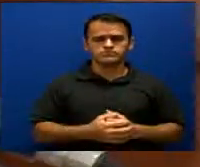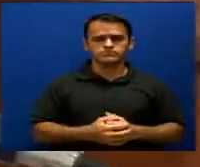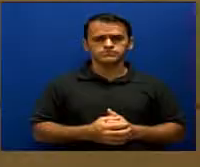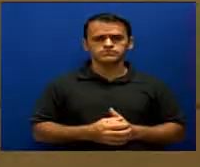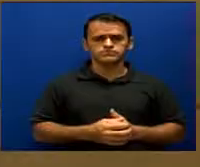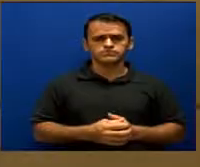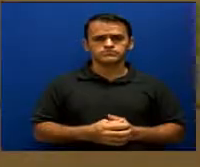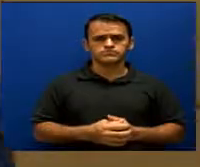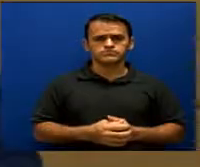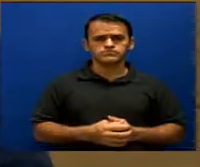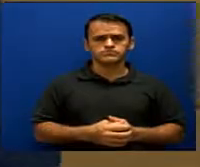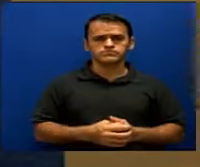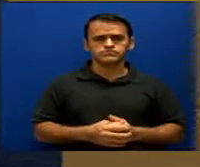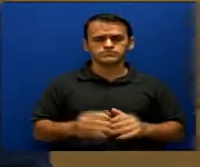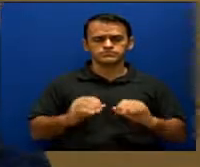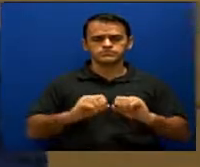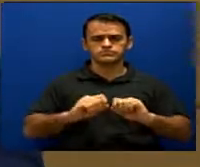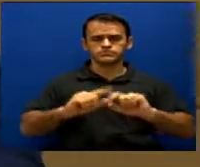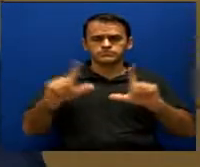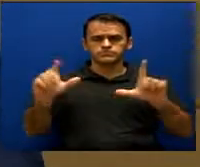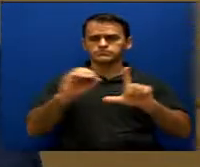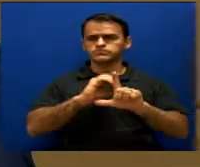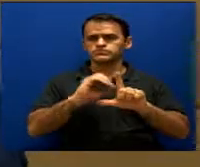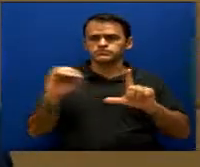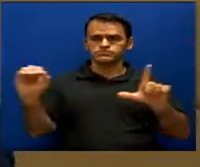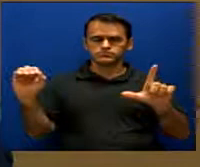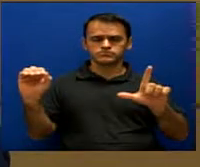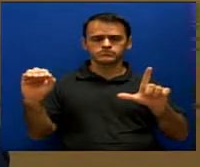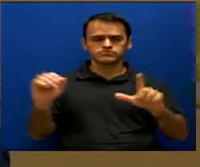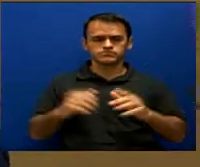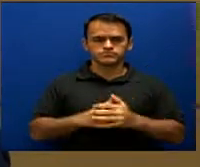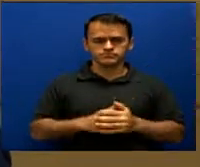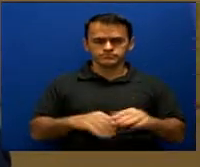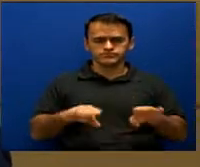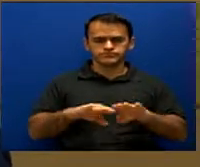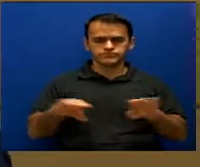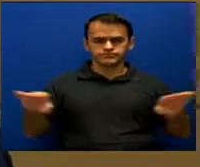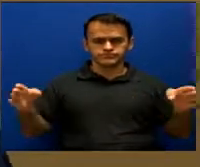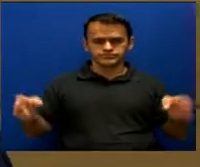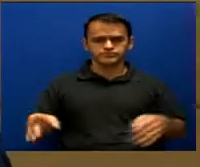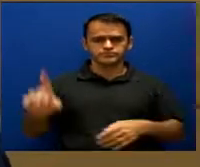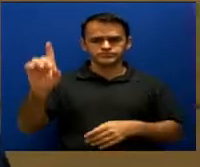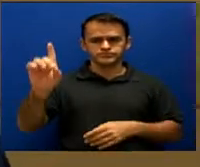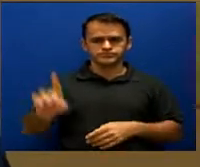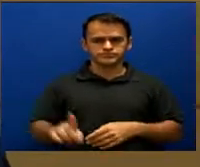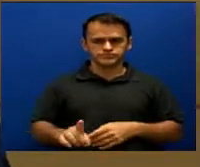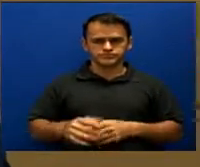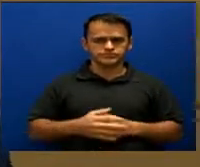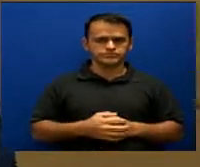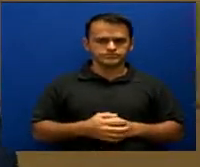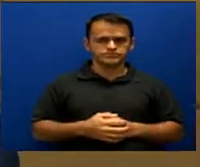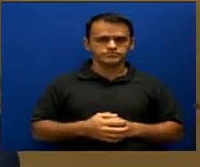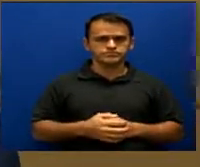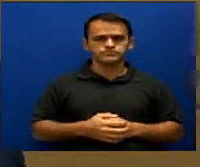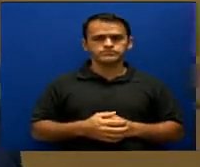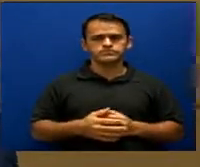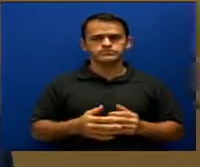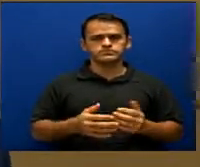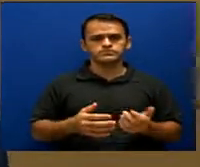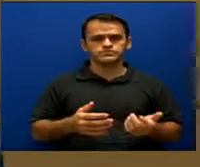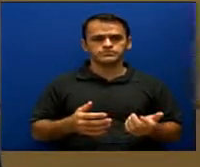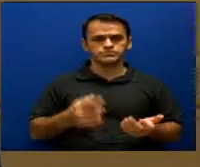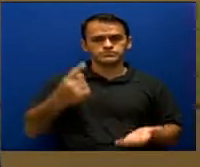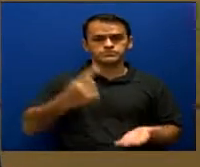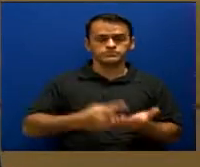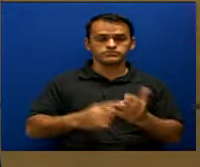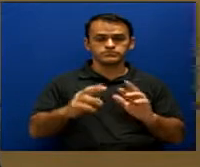Então, zerar o painel, os vereadores à presença. A mesa diretora, após o café, eu gostaria que a mesa diretora, uma